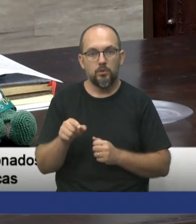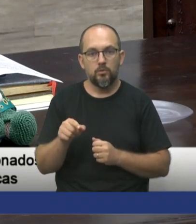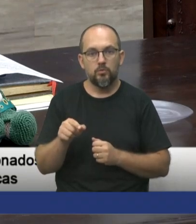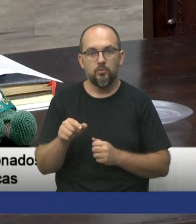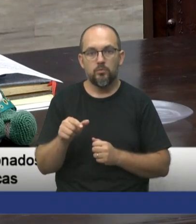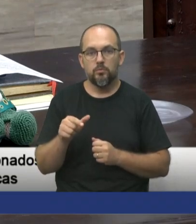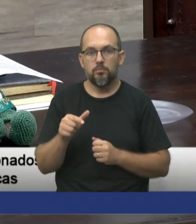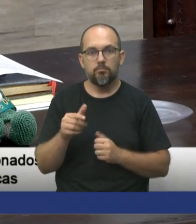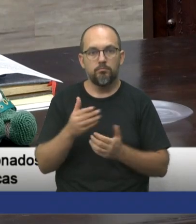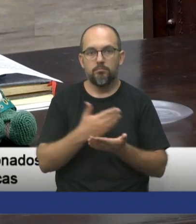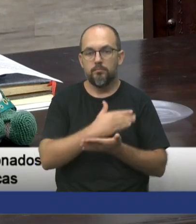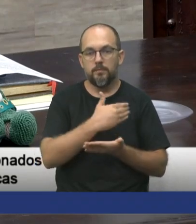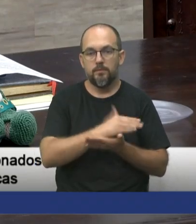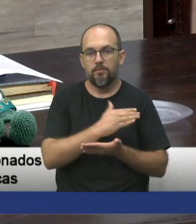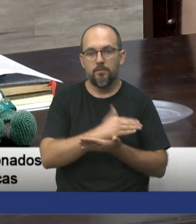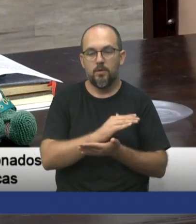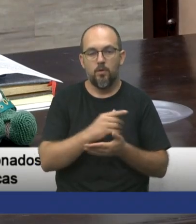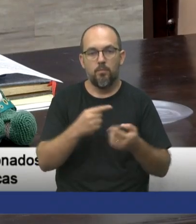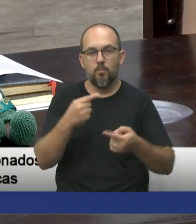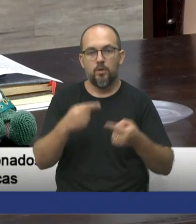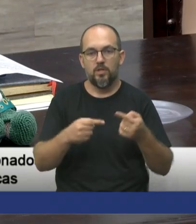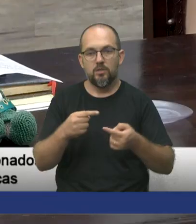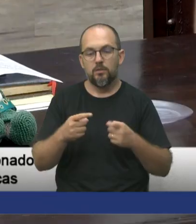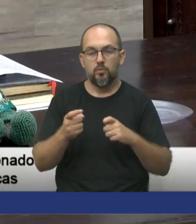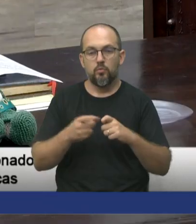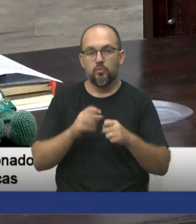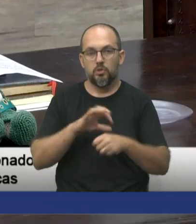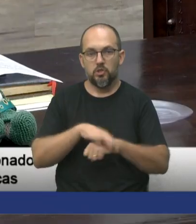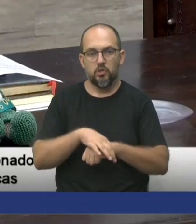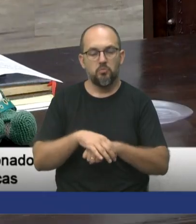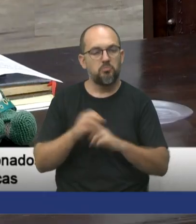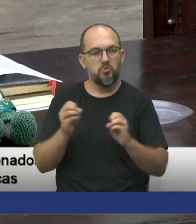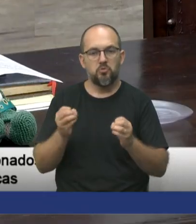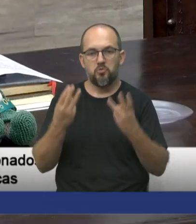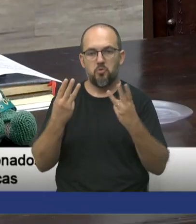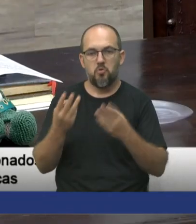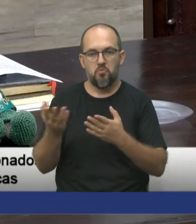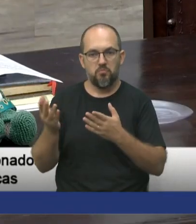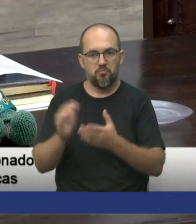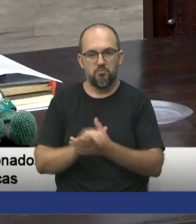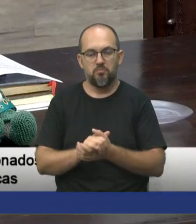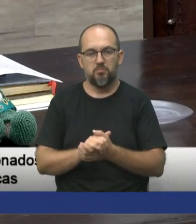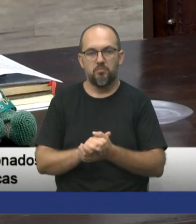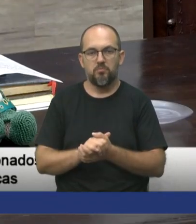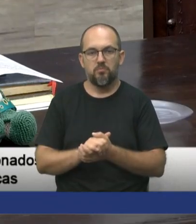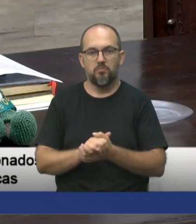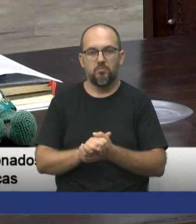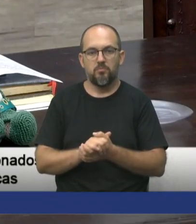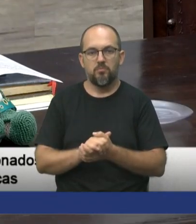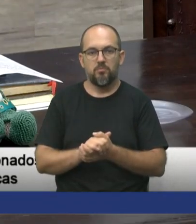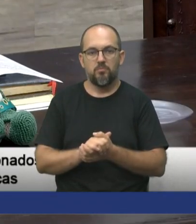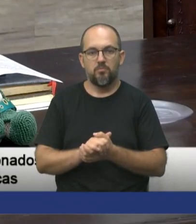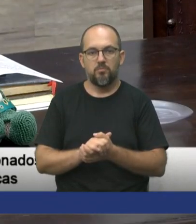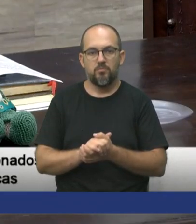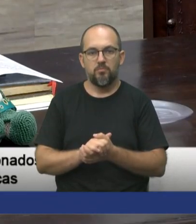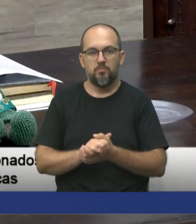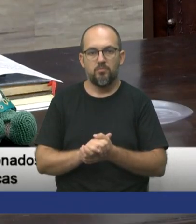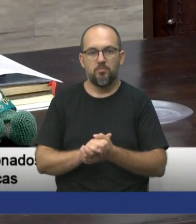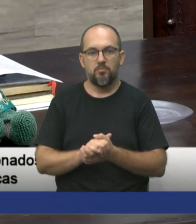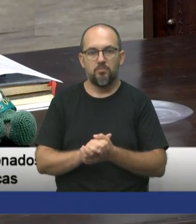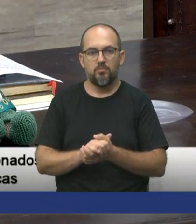tem a ver com política. Então, doutor Segura, show de bola, e, poxa,